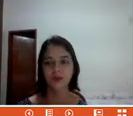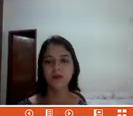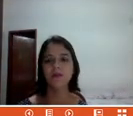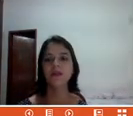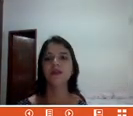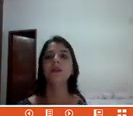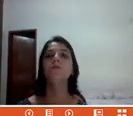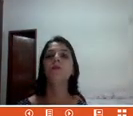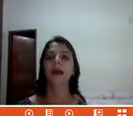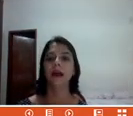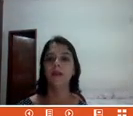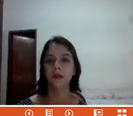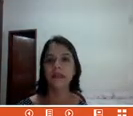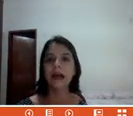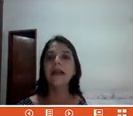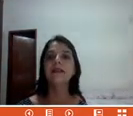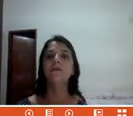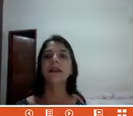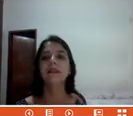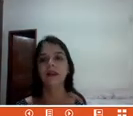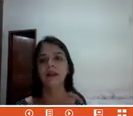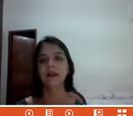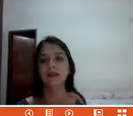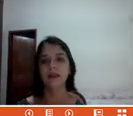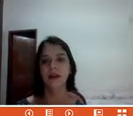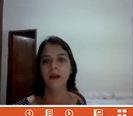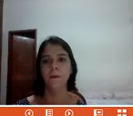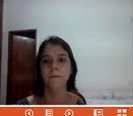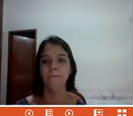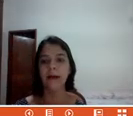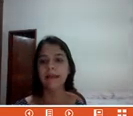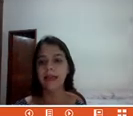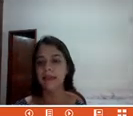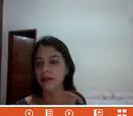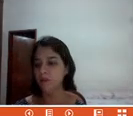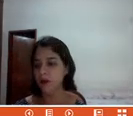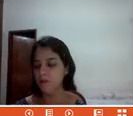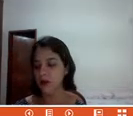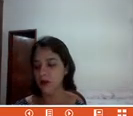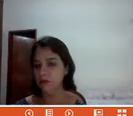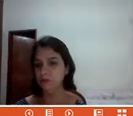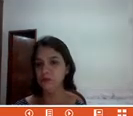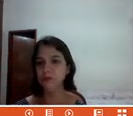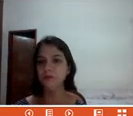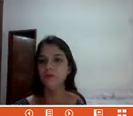temos muitos professores bem preparados para estar recebendo essas crianças. Mas essa